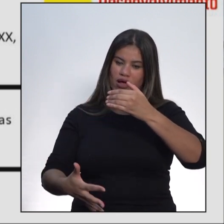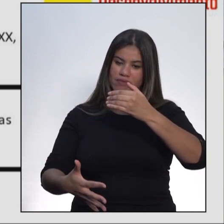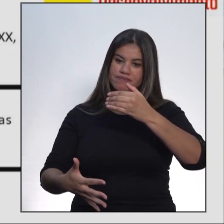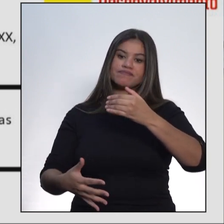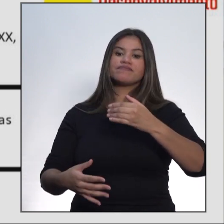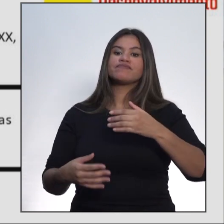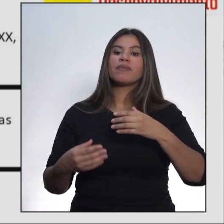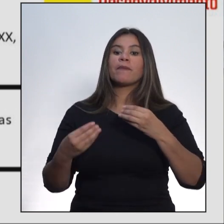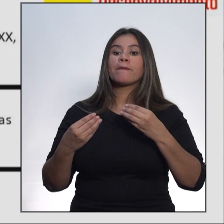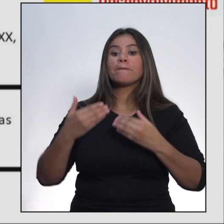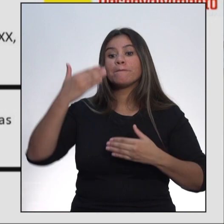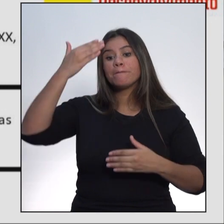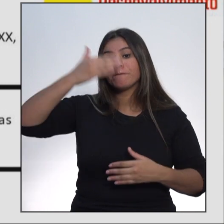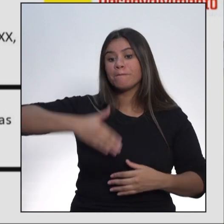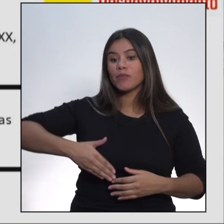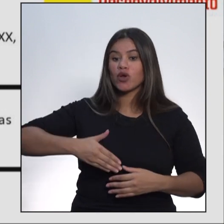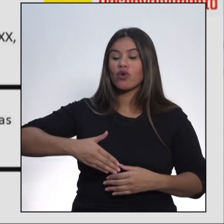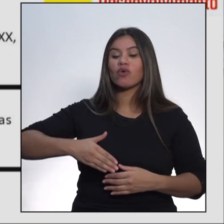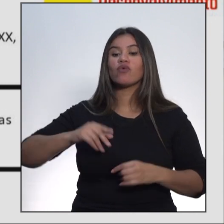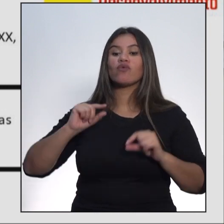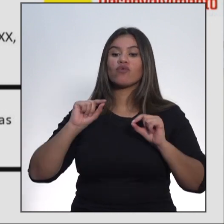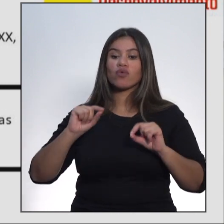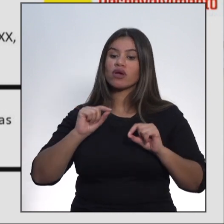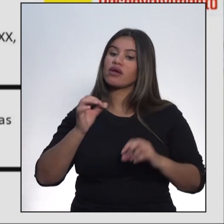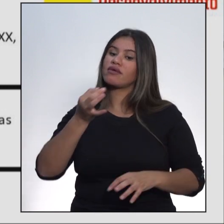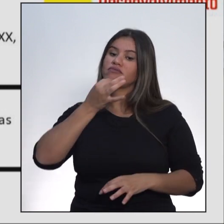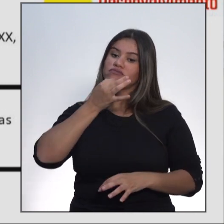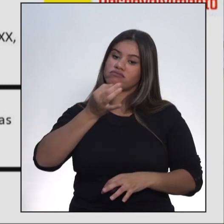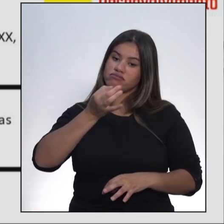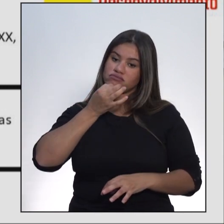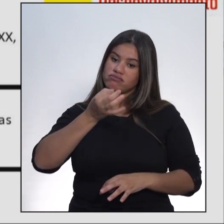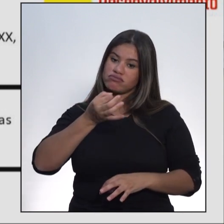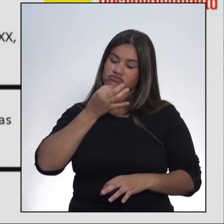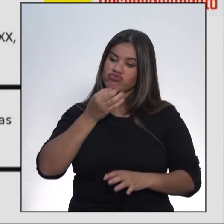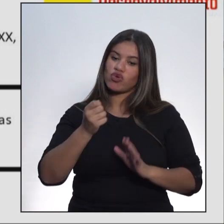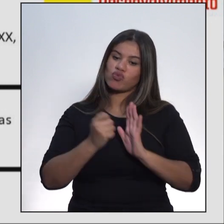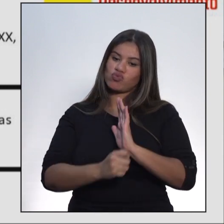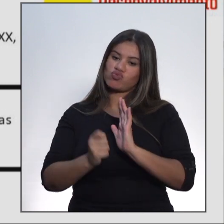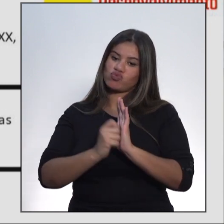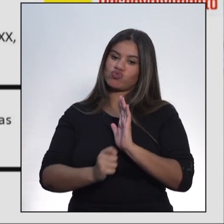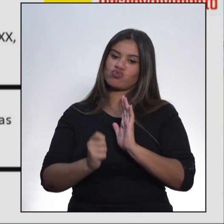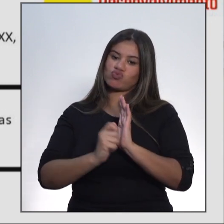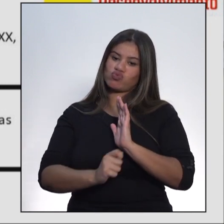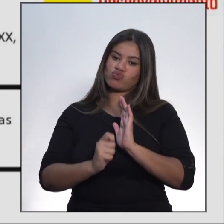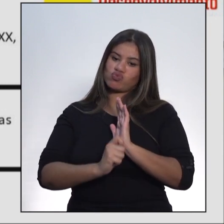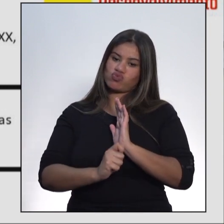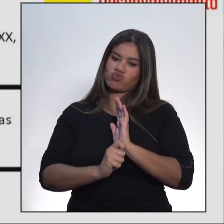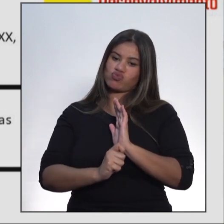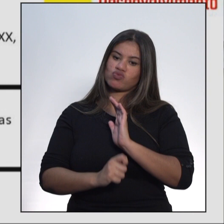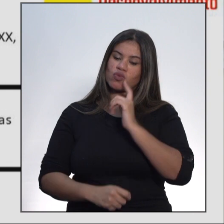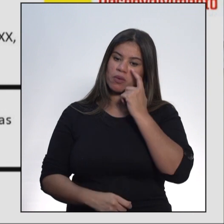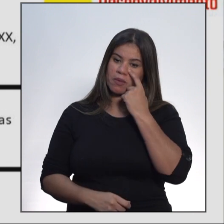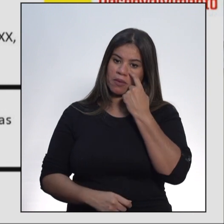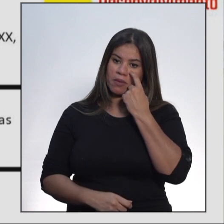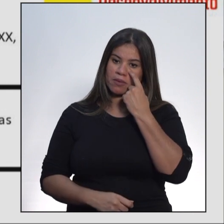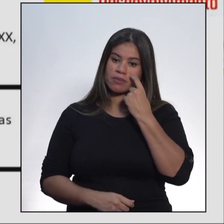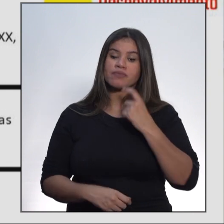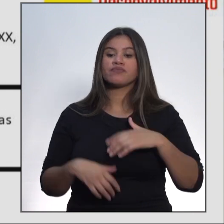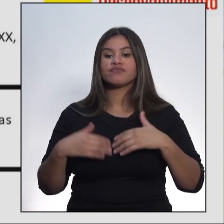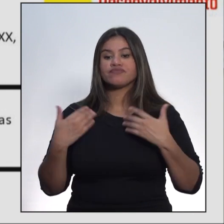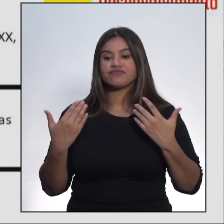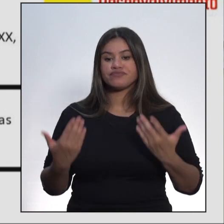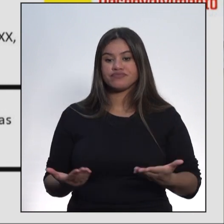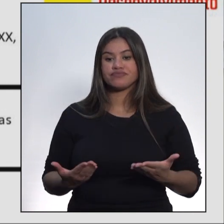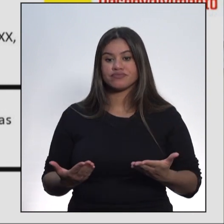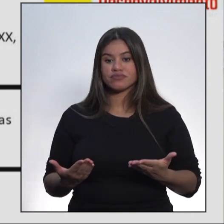que comprovem o ponto de vista, tá? Do autor. Então, essa parte